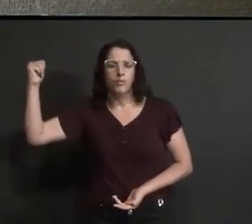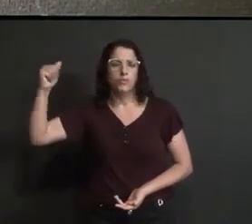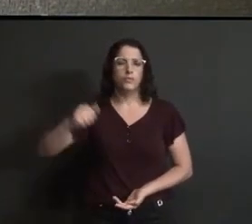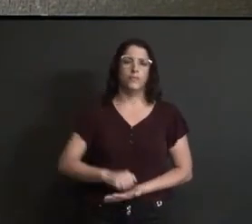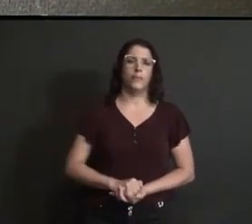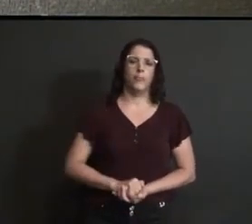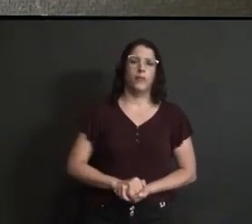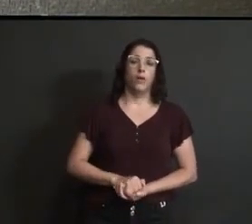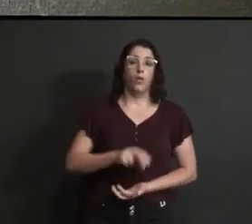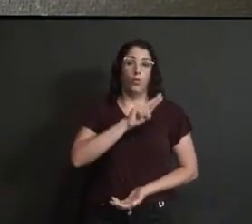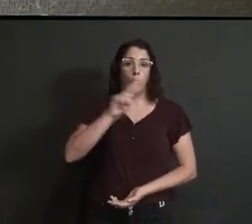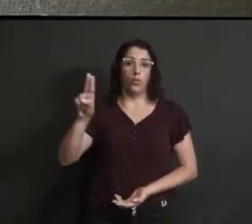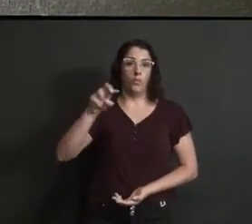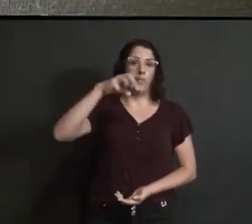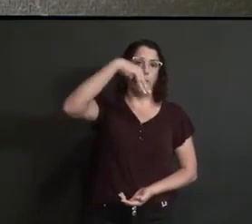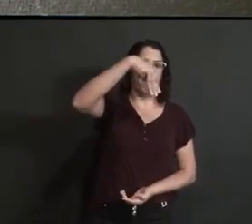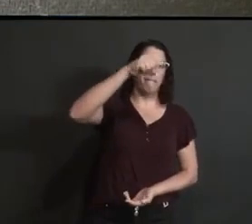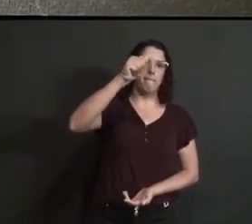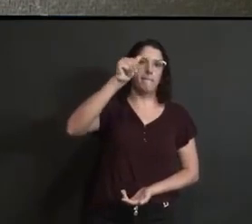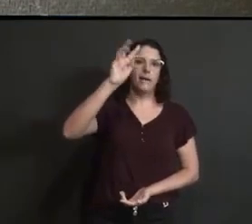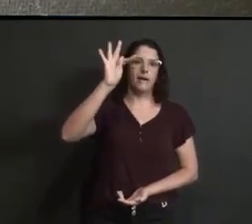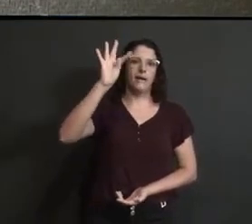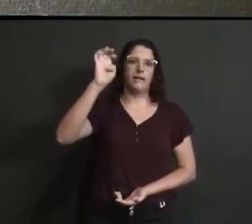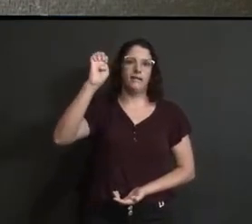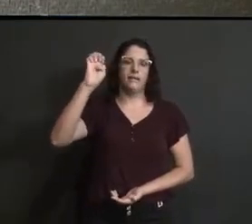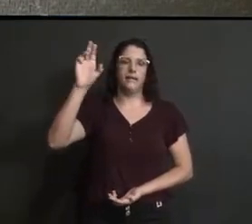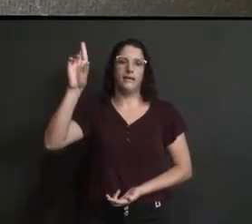escreveu a Revista Apostólica,